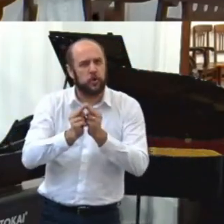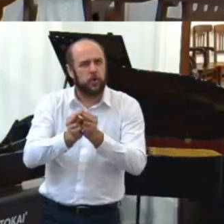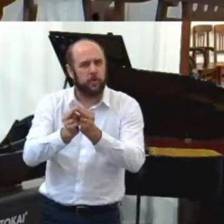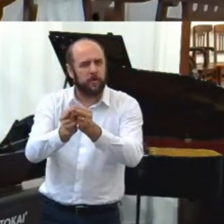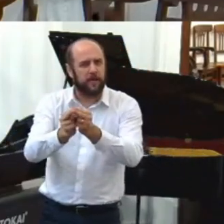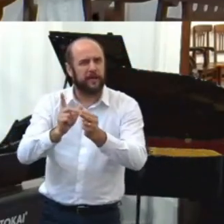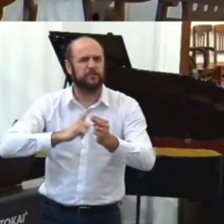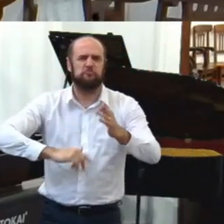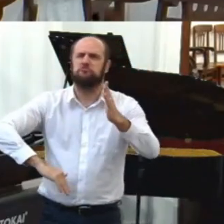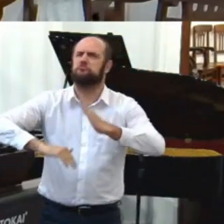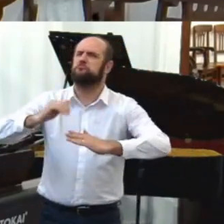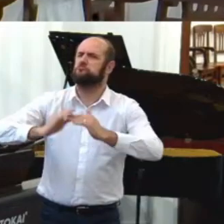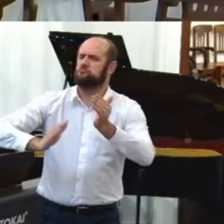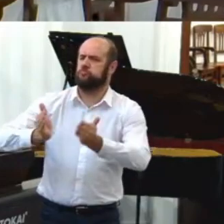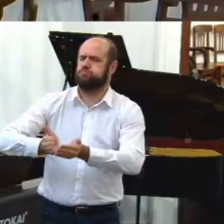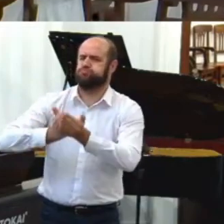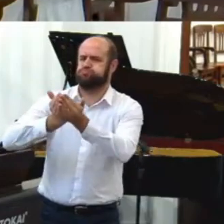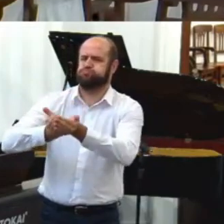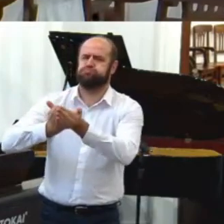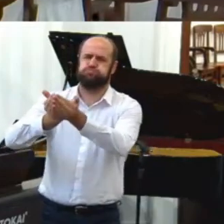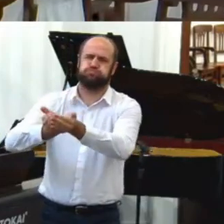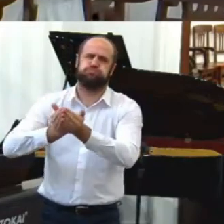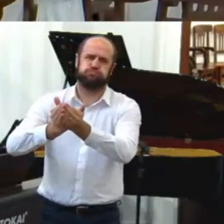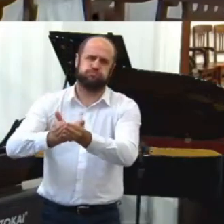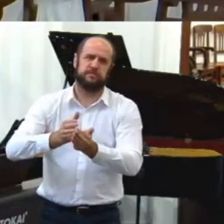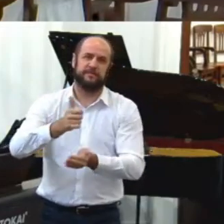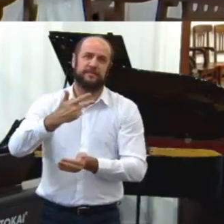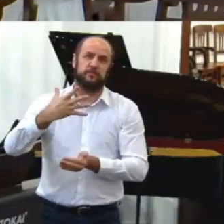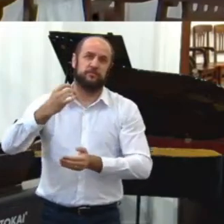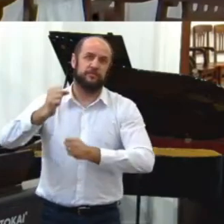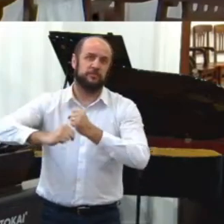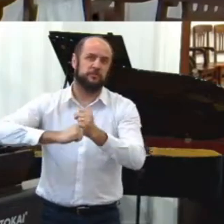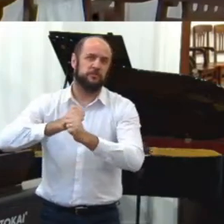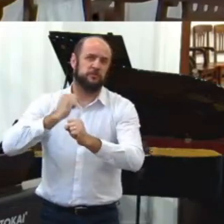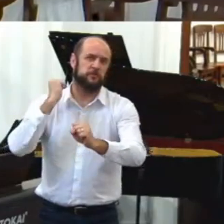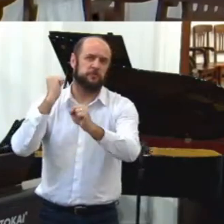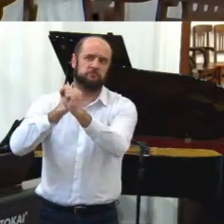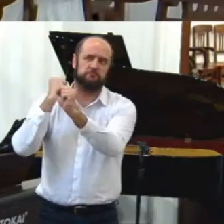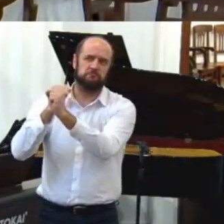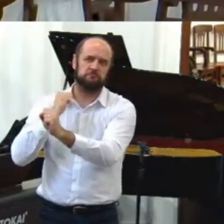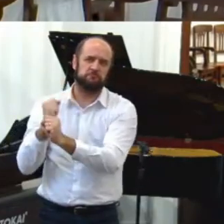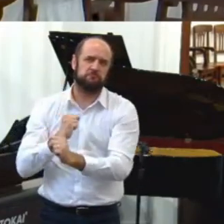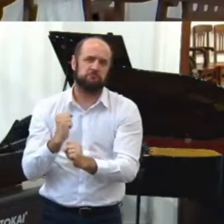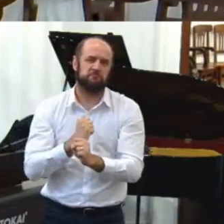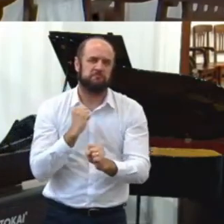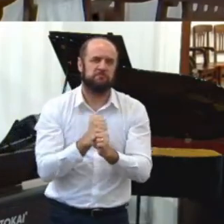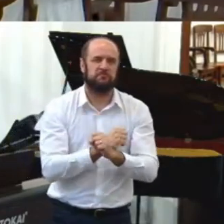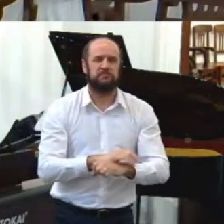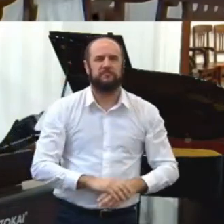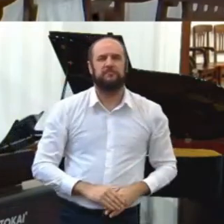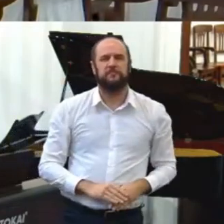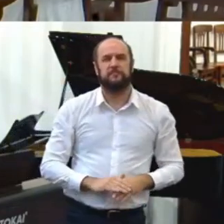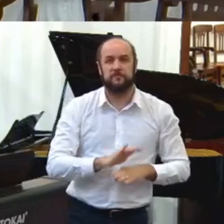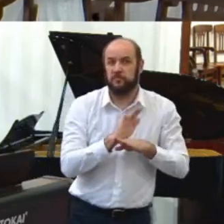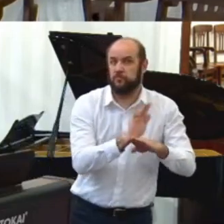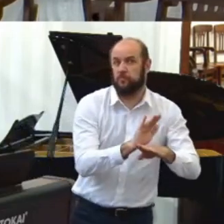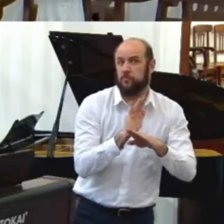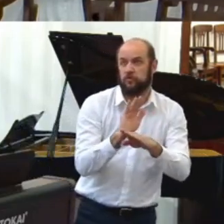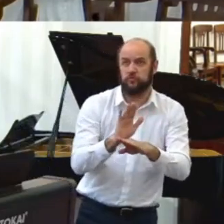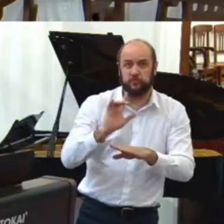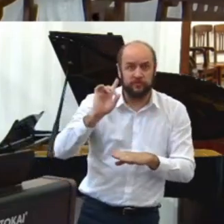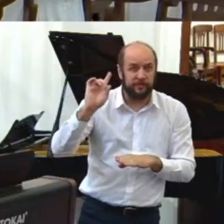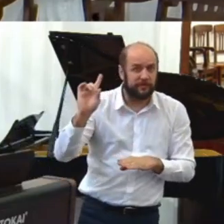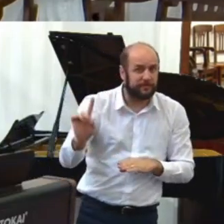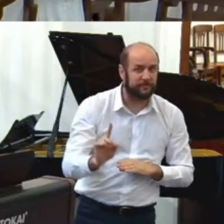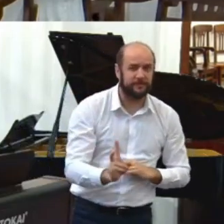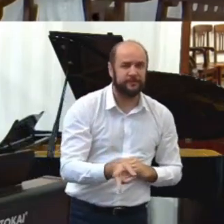barco construído por 120 anos. O socorro de Deus diante das maiores